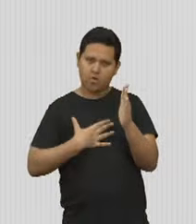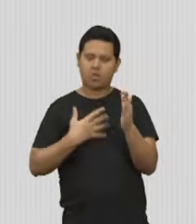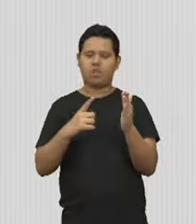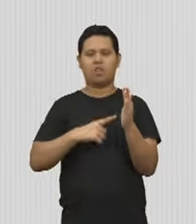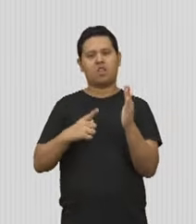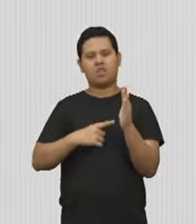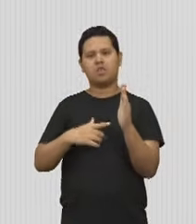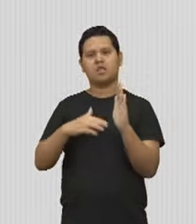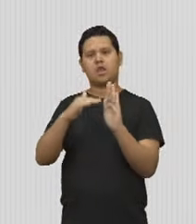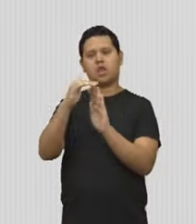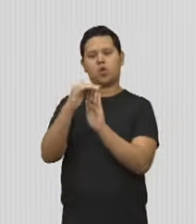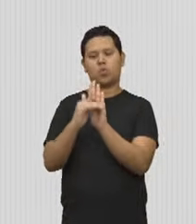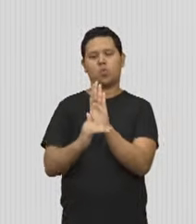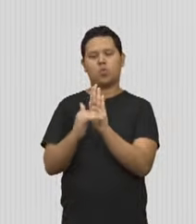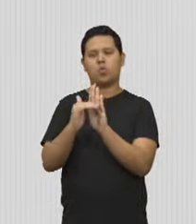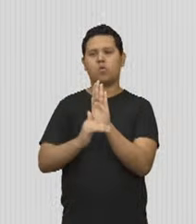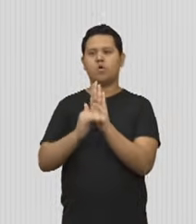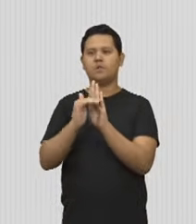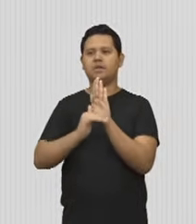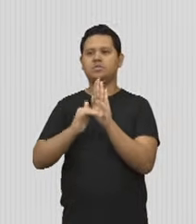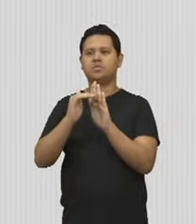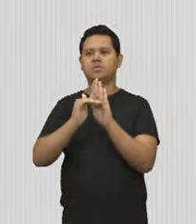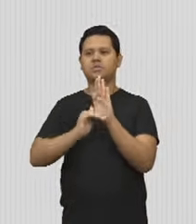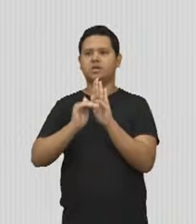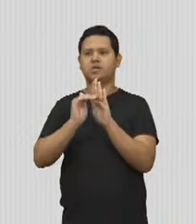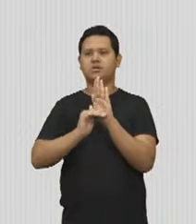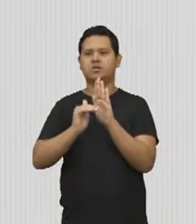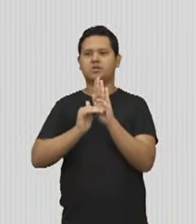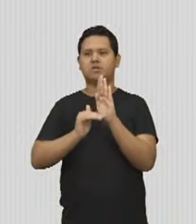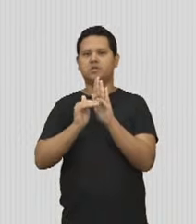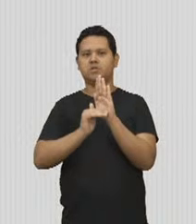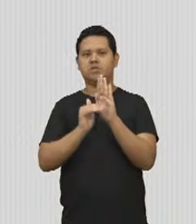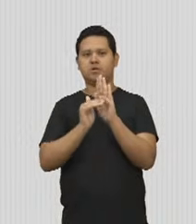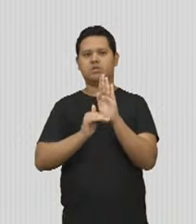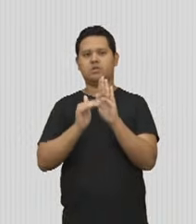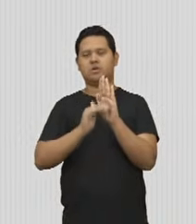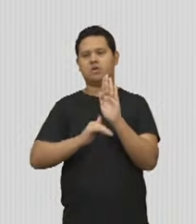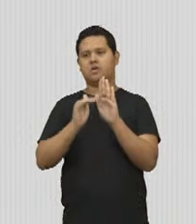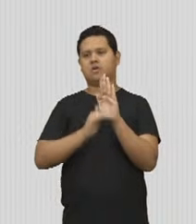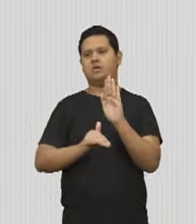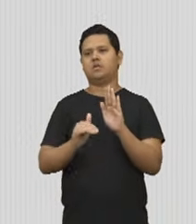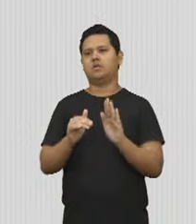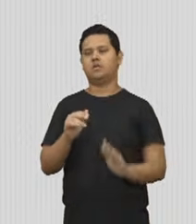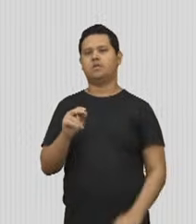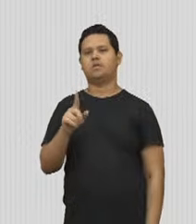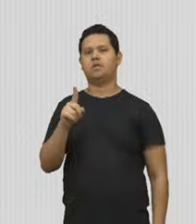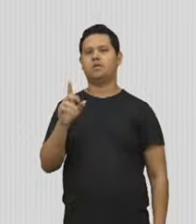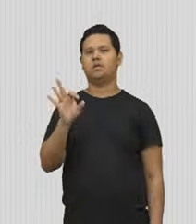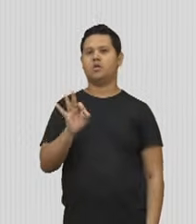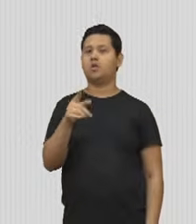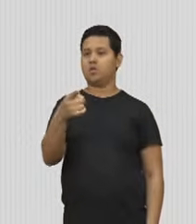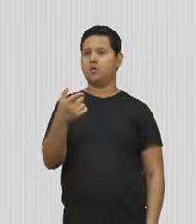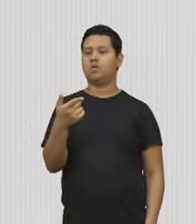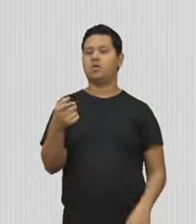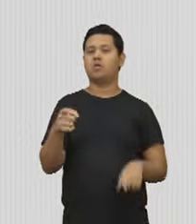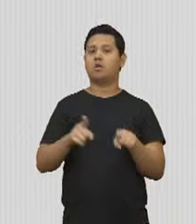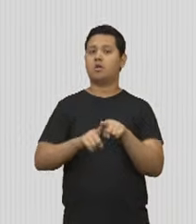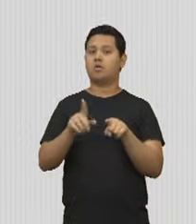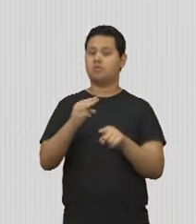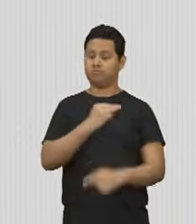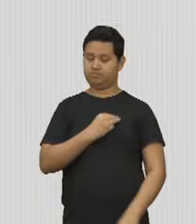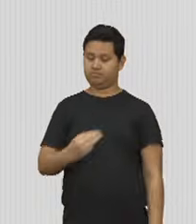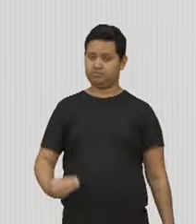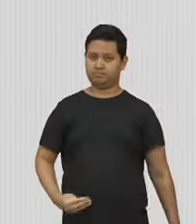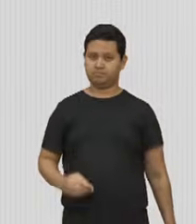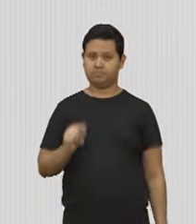um avanço para a cidade, mais um incentivo para que as pessoas possam pagar seus impostos em dia e o município possa, sim, arrecadar os